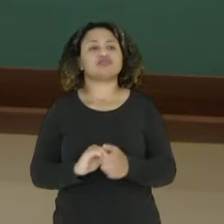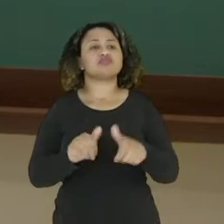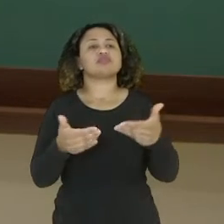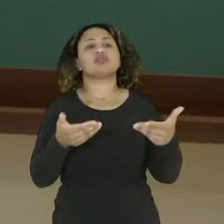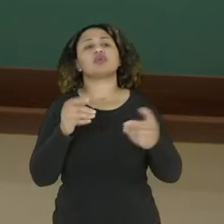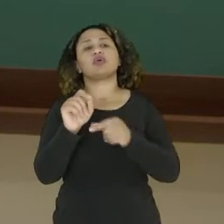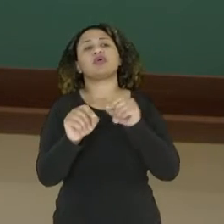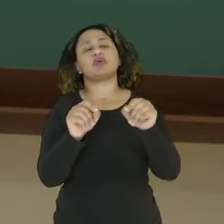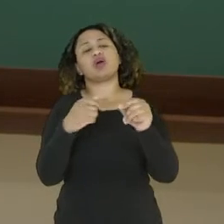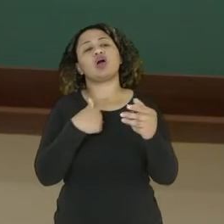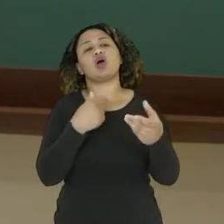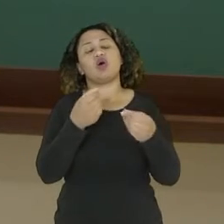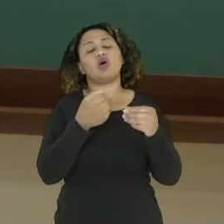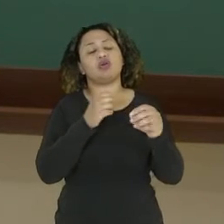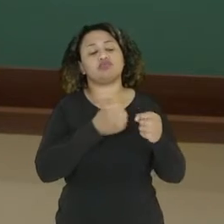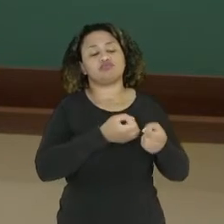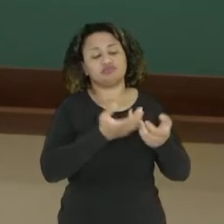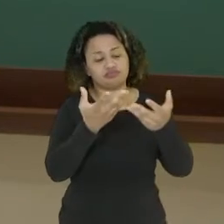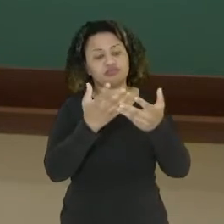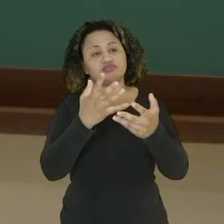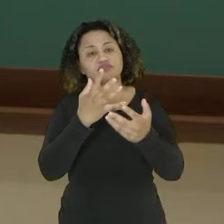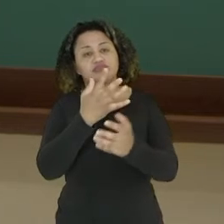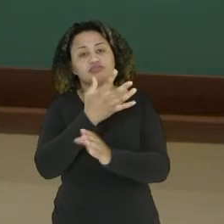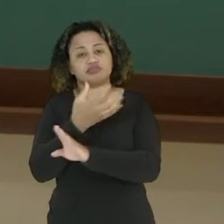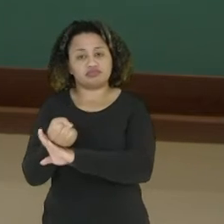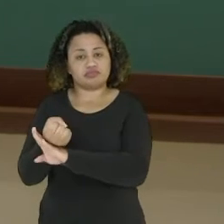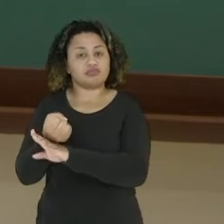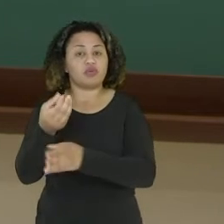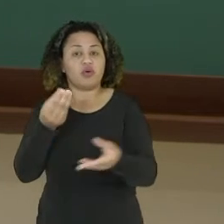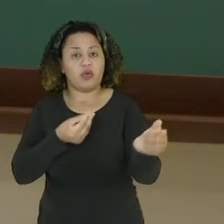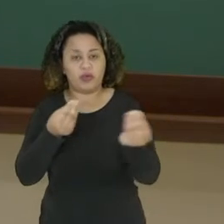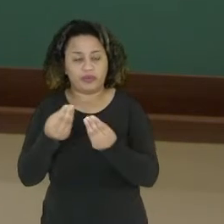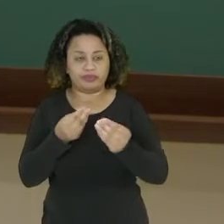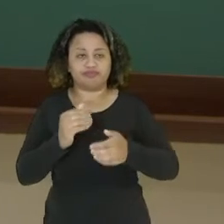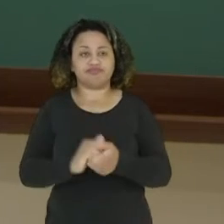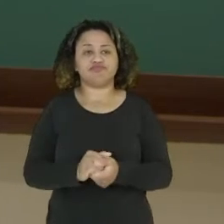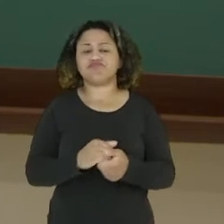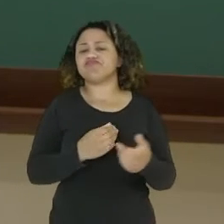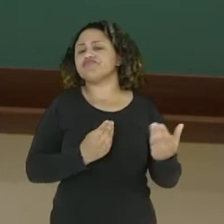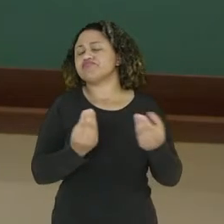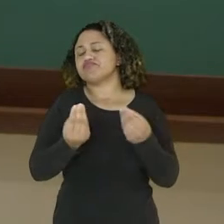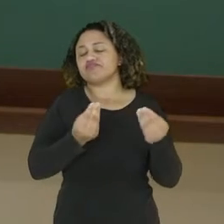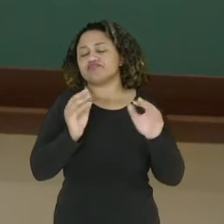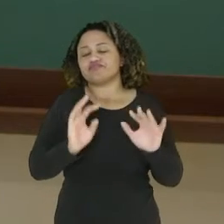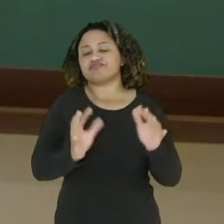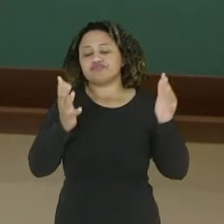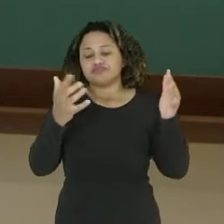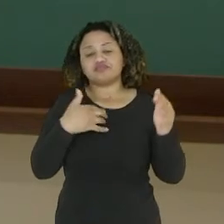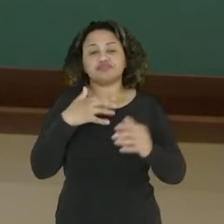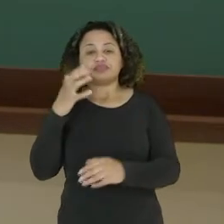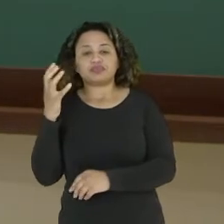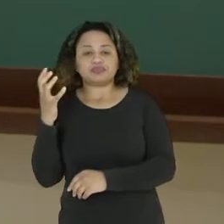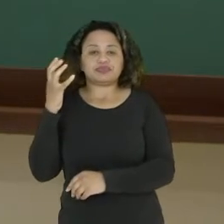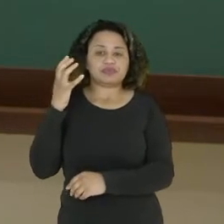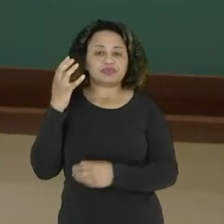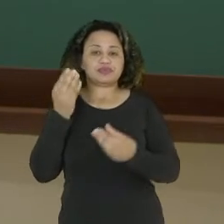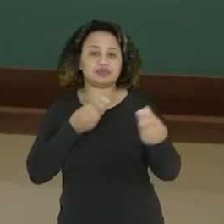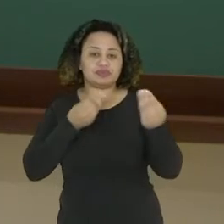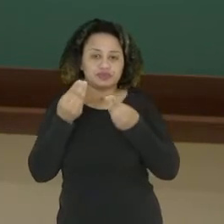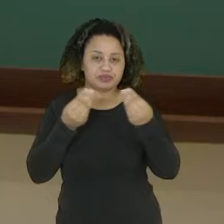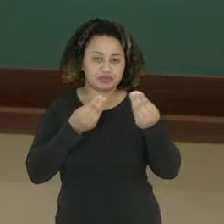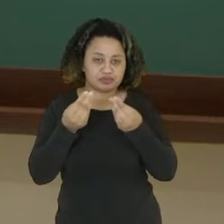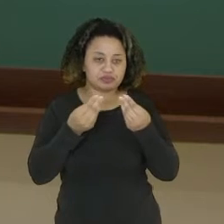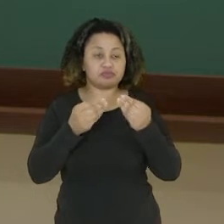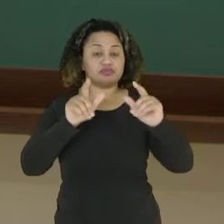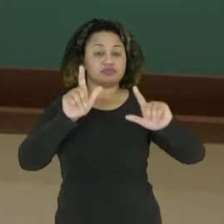pouquinho do emissor e receptor. Pessoal, como é que funciona o rádio? Como é que funciona